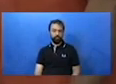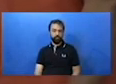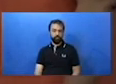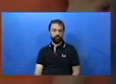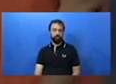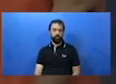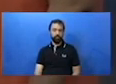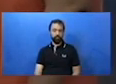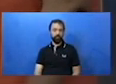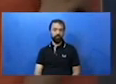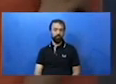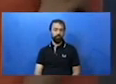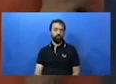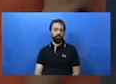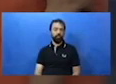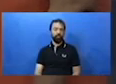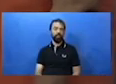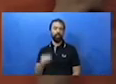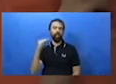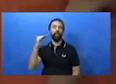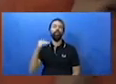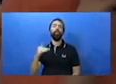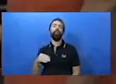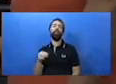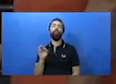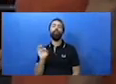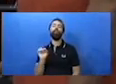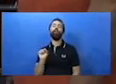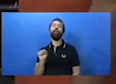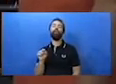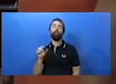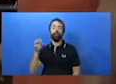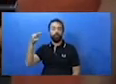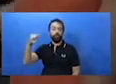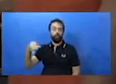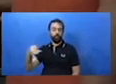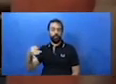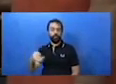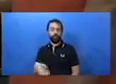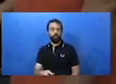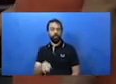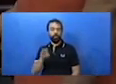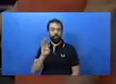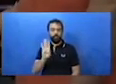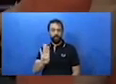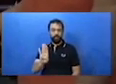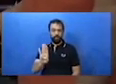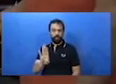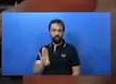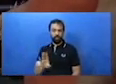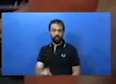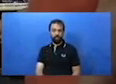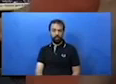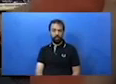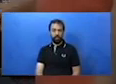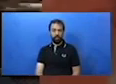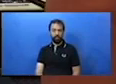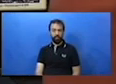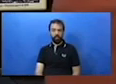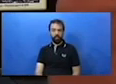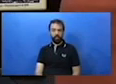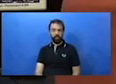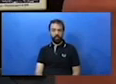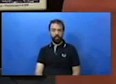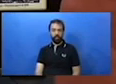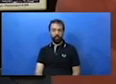bocado. Bem te vi, peneirado, bocado. Letra B, tá certo? Só para confundir um